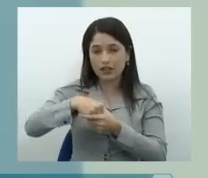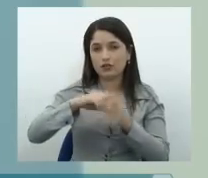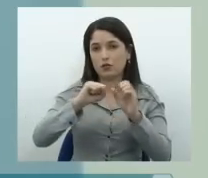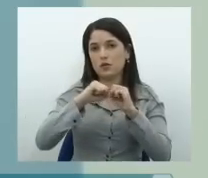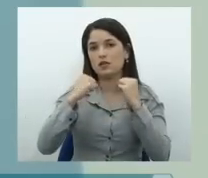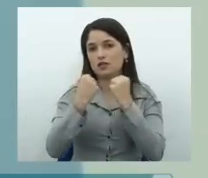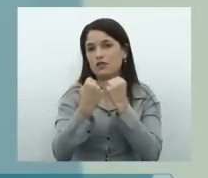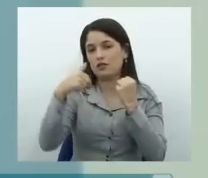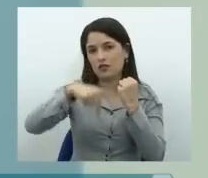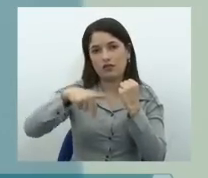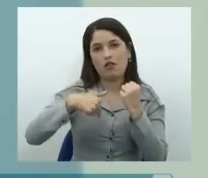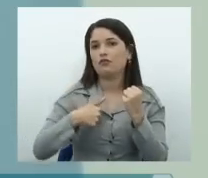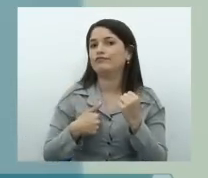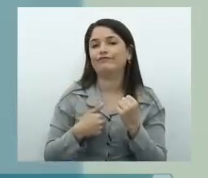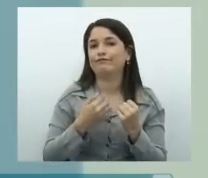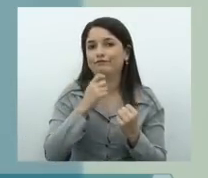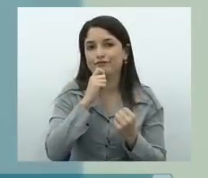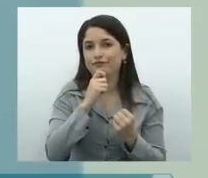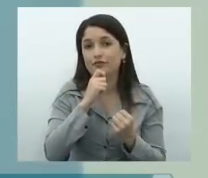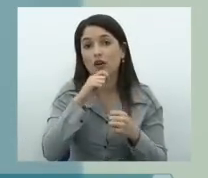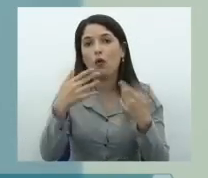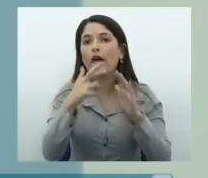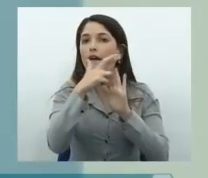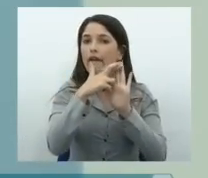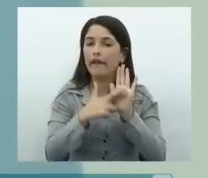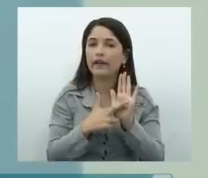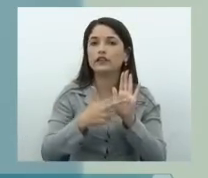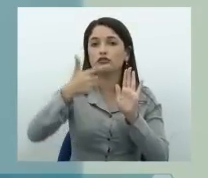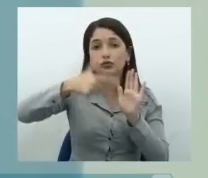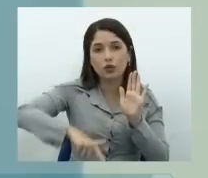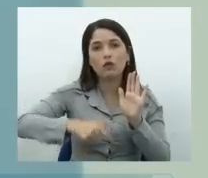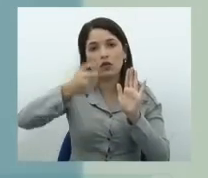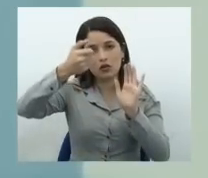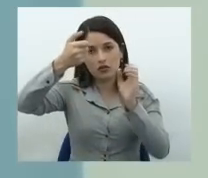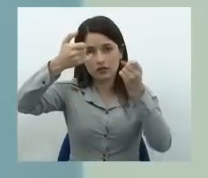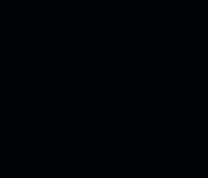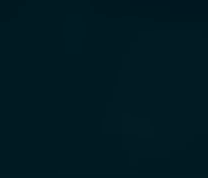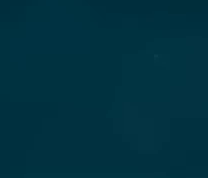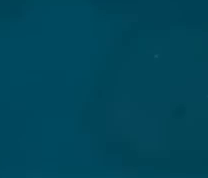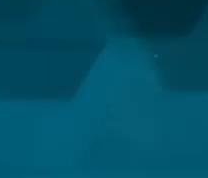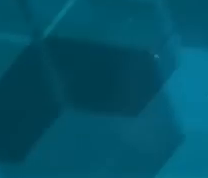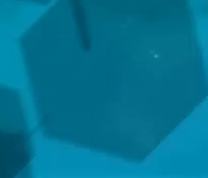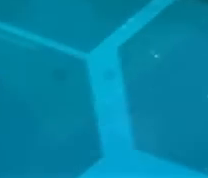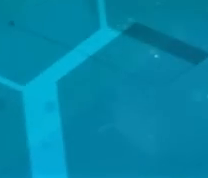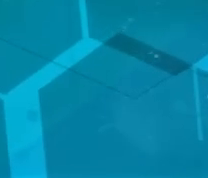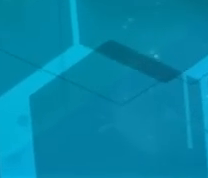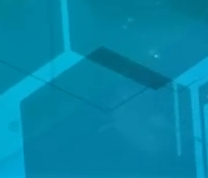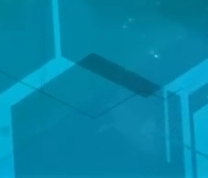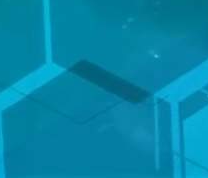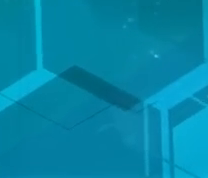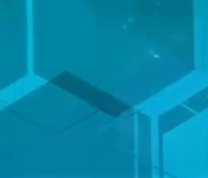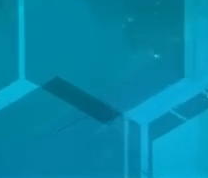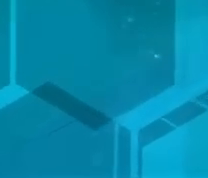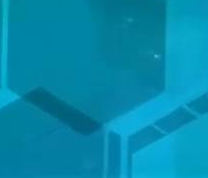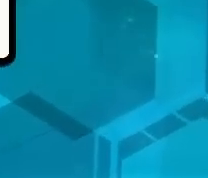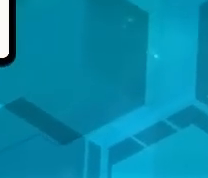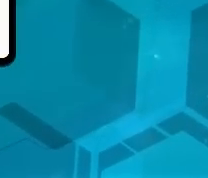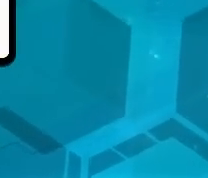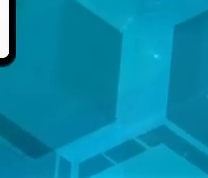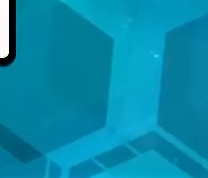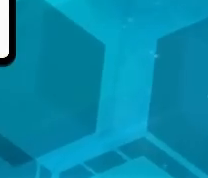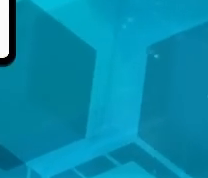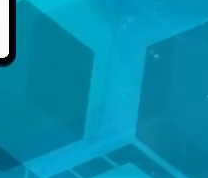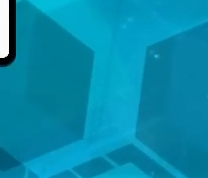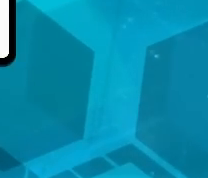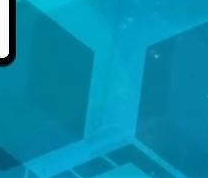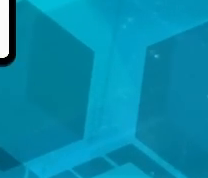pedir por gentileza para que a gente possa reexibir as regras para que todos aqui tenhamos conhecimento, por favor. Neste bloco, candidato pergunta para